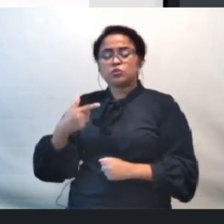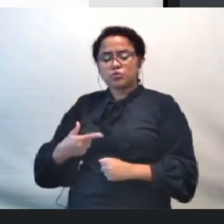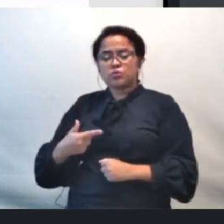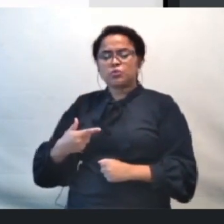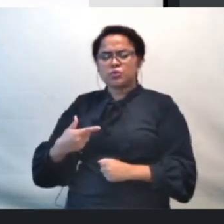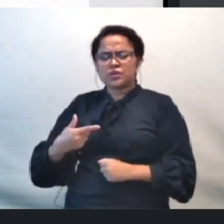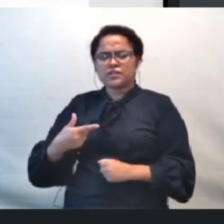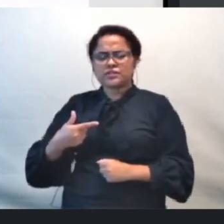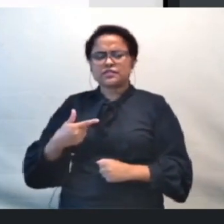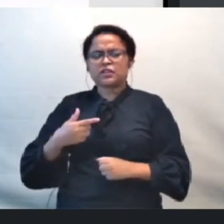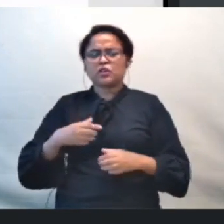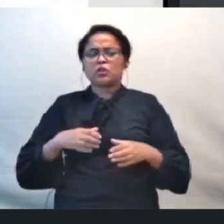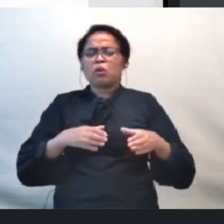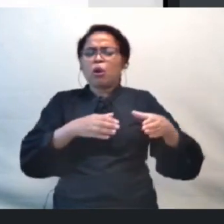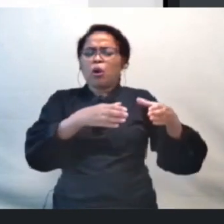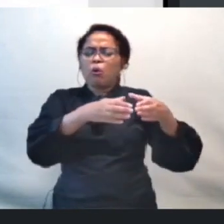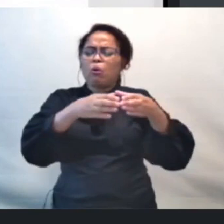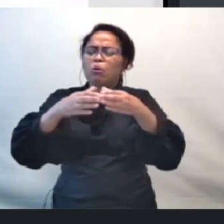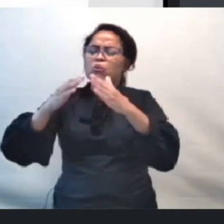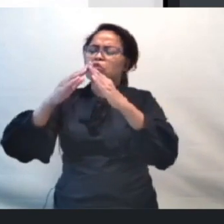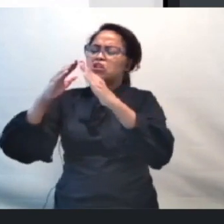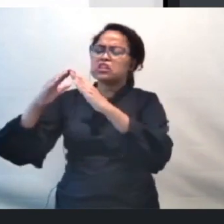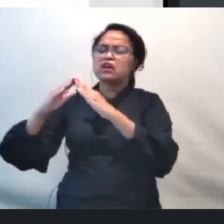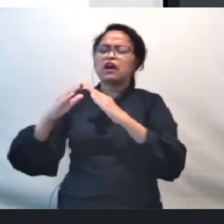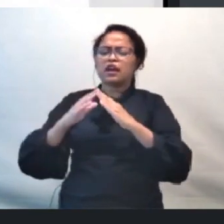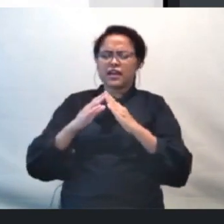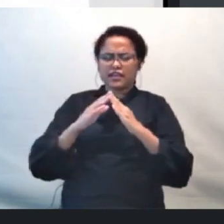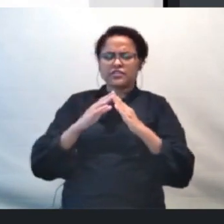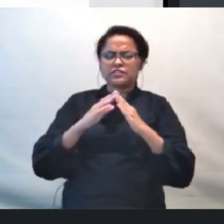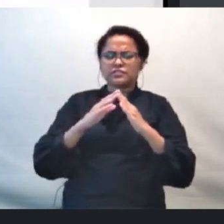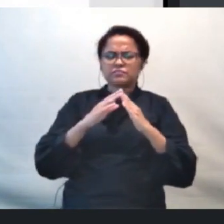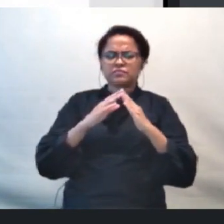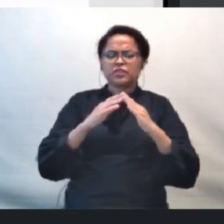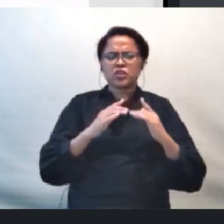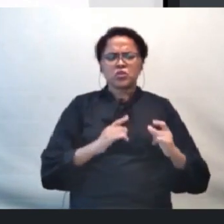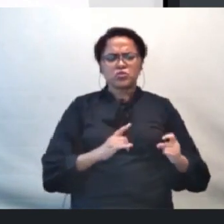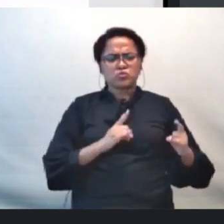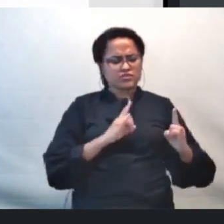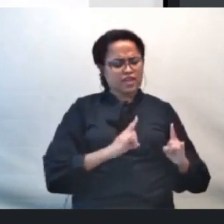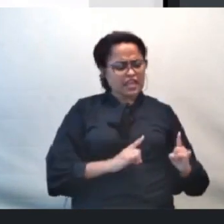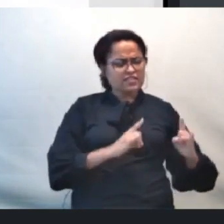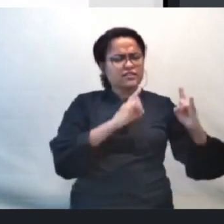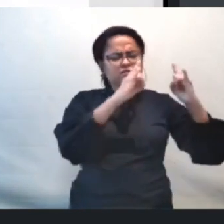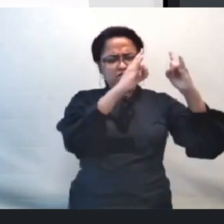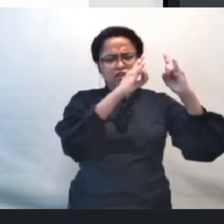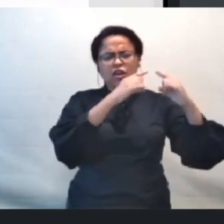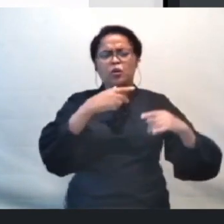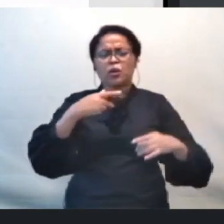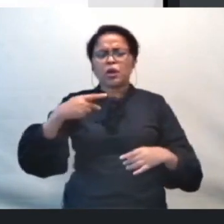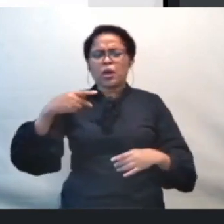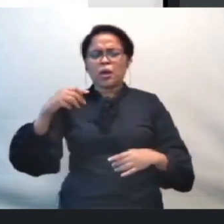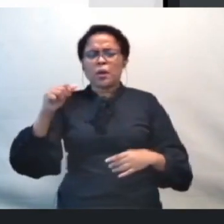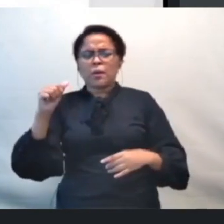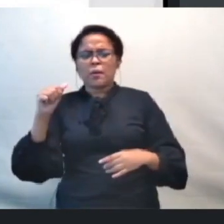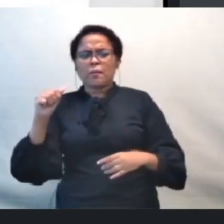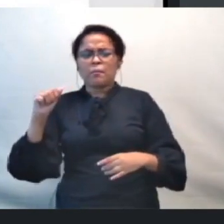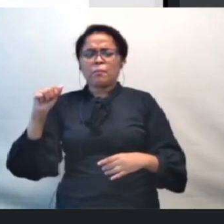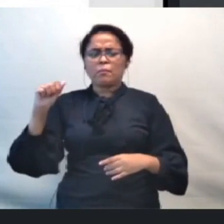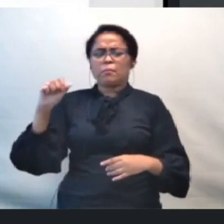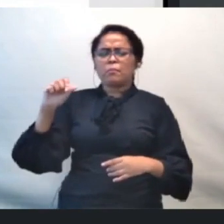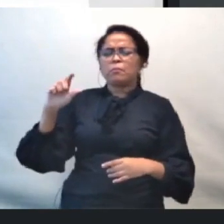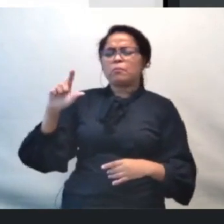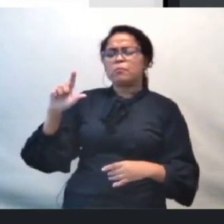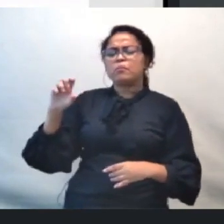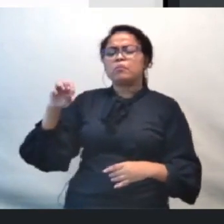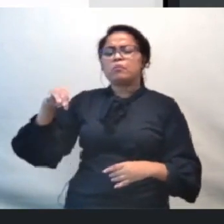foram concluídas para reassentamento dos residenciais destacados, né? Palmeiras, Cerejeira, Loureira,